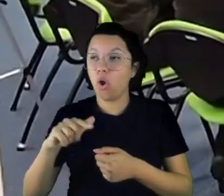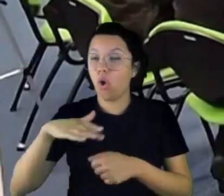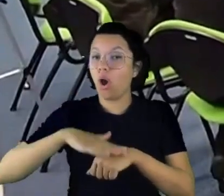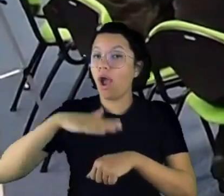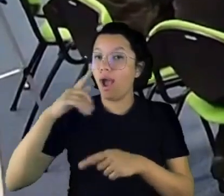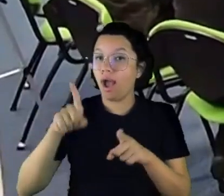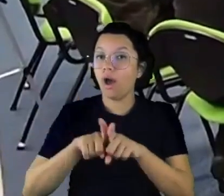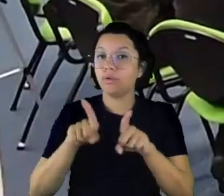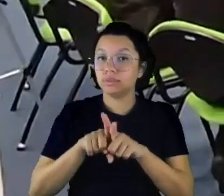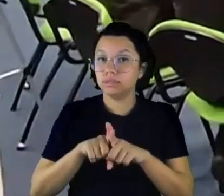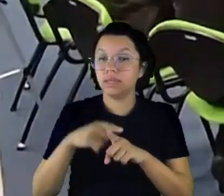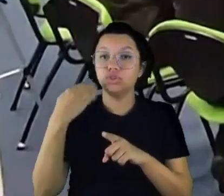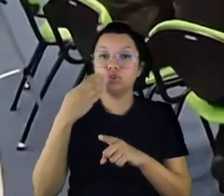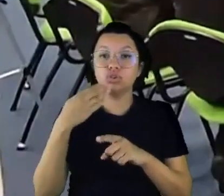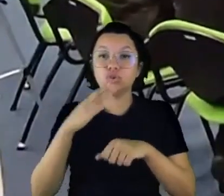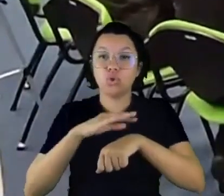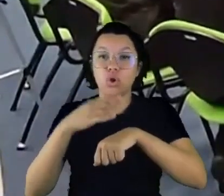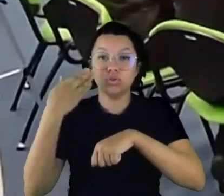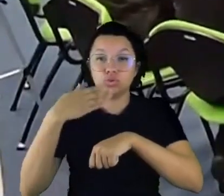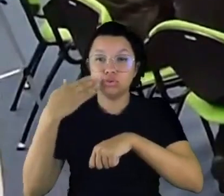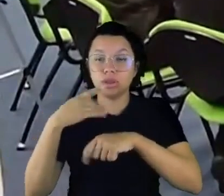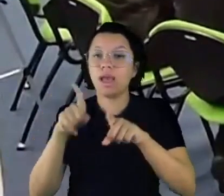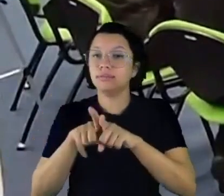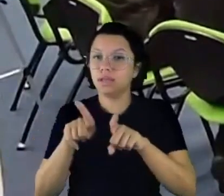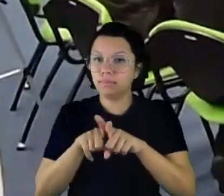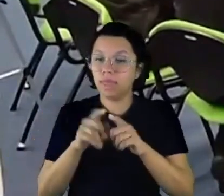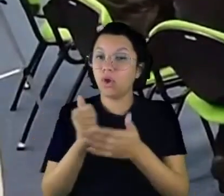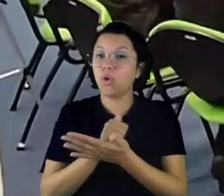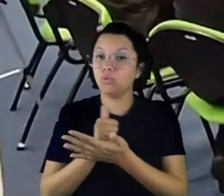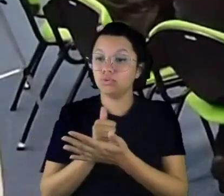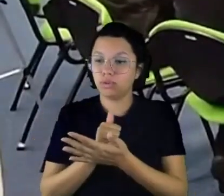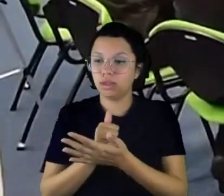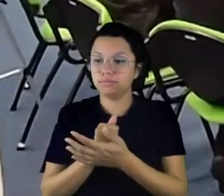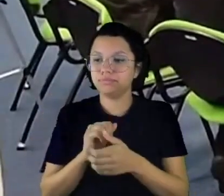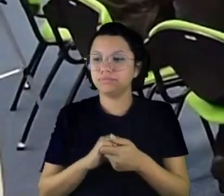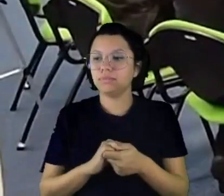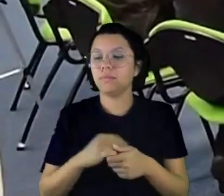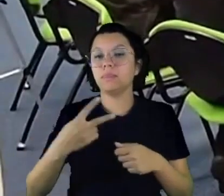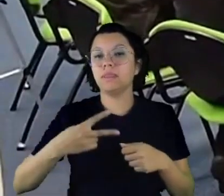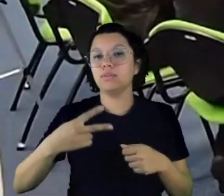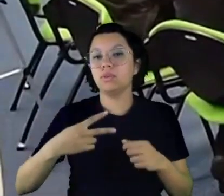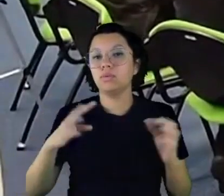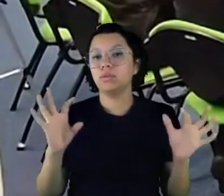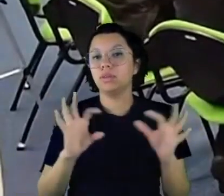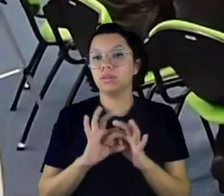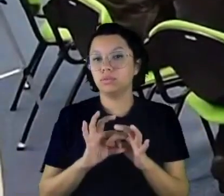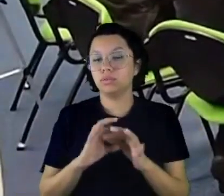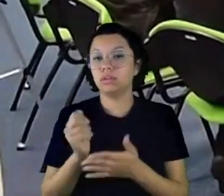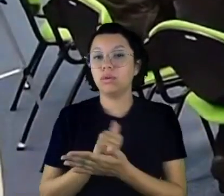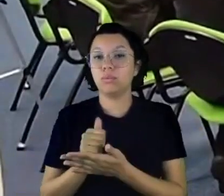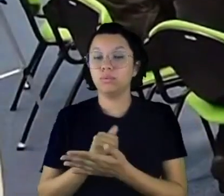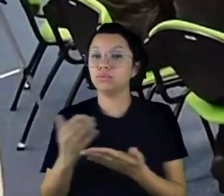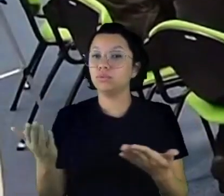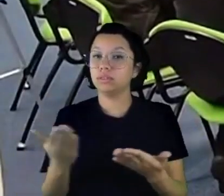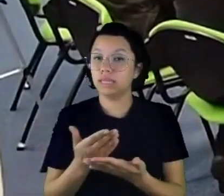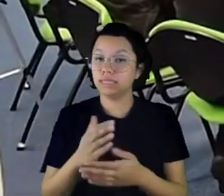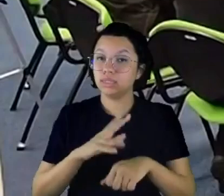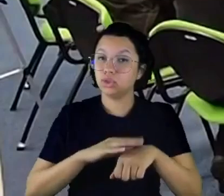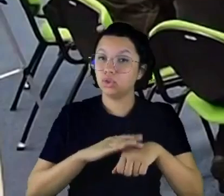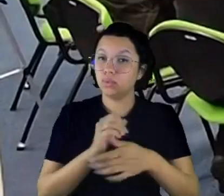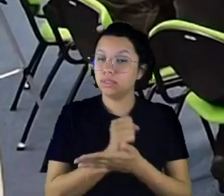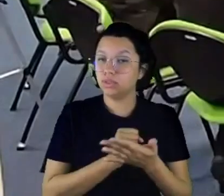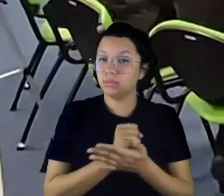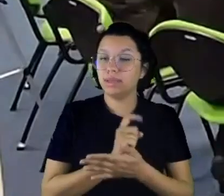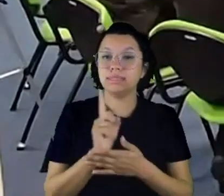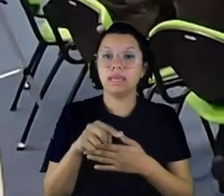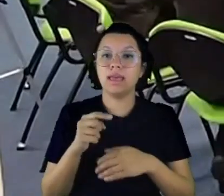de Alzheimer. Então, esse é o primeiro ponto. O segundo ponto, que está ligado ao controle dessas doenças de base, é a prática